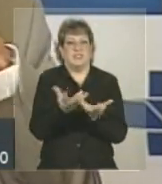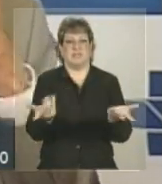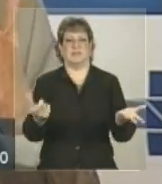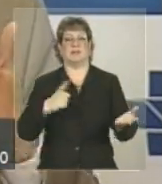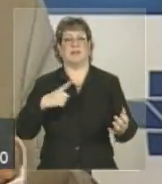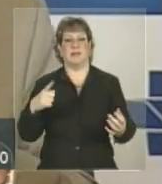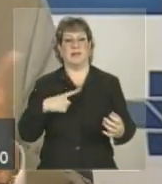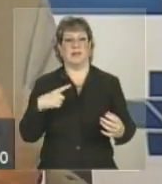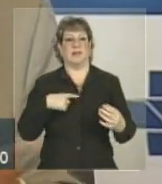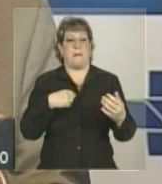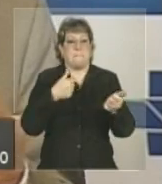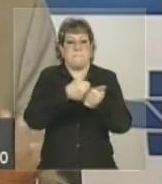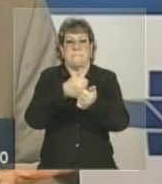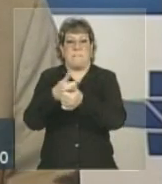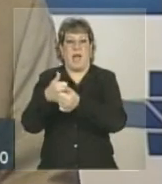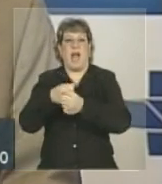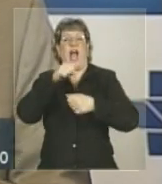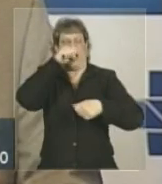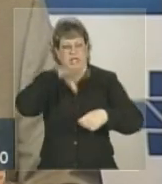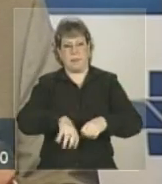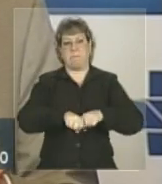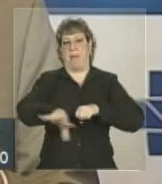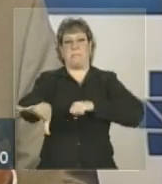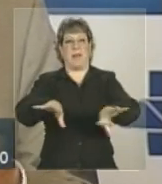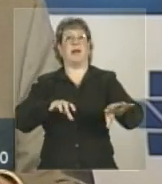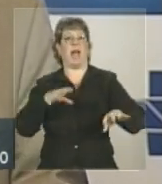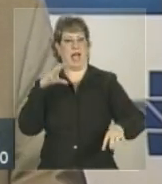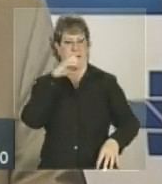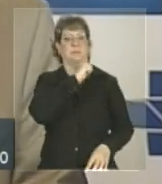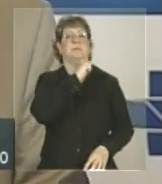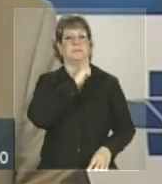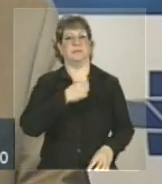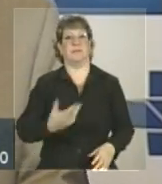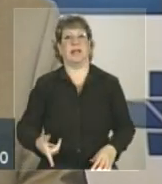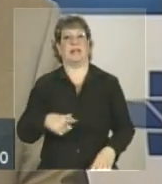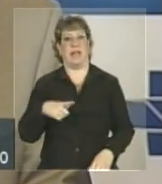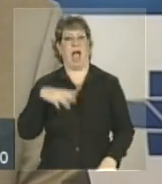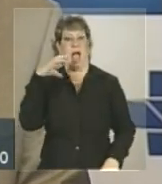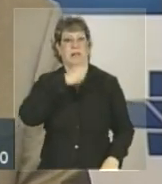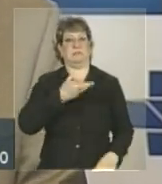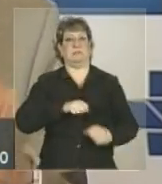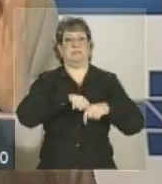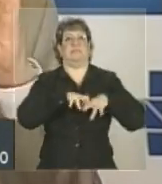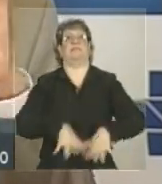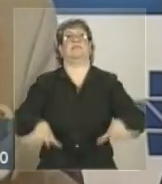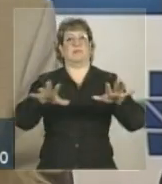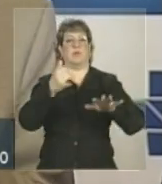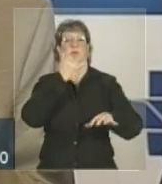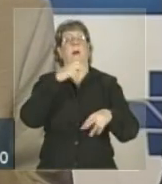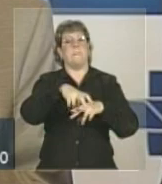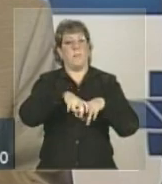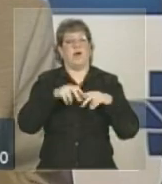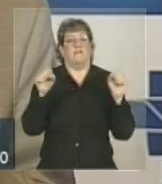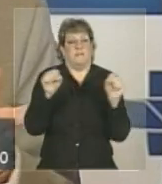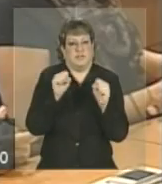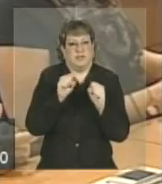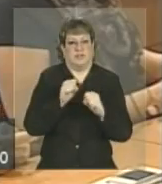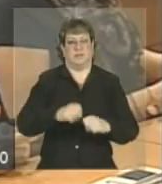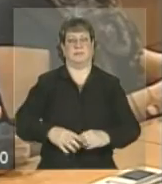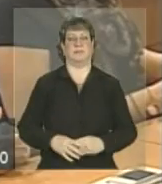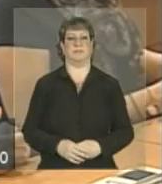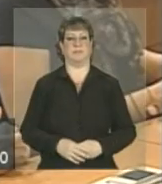mais contato. Então, todo vírus, com as características do vírus da influenza, ganha velocidade de transmissão exatamente nessa